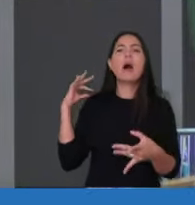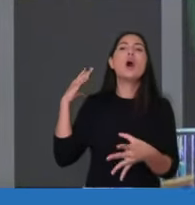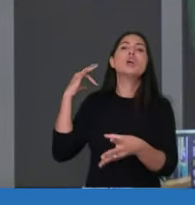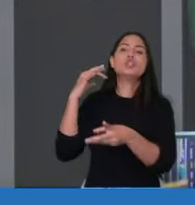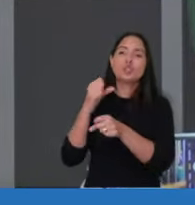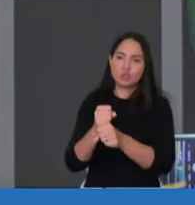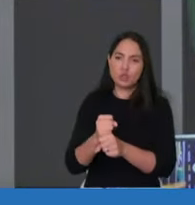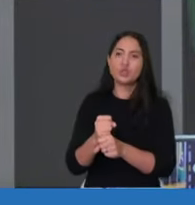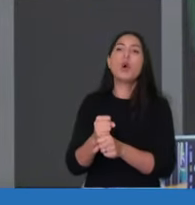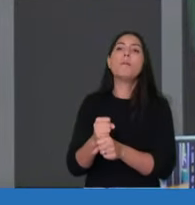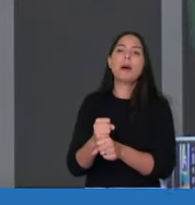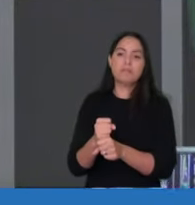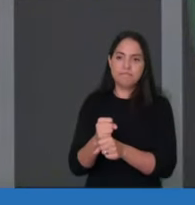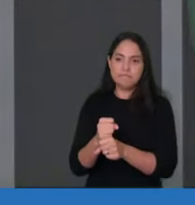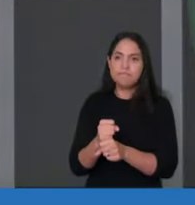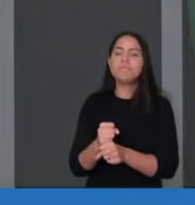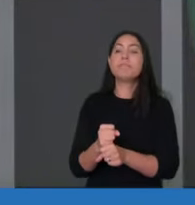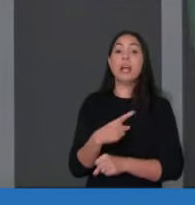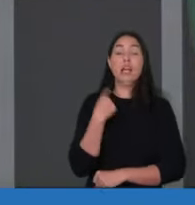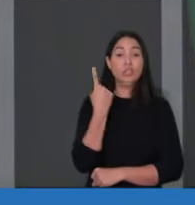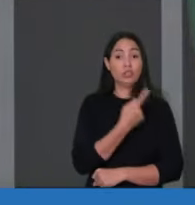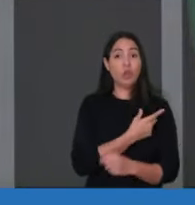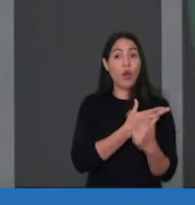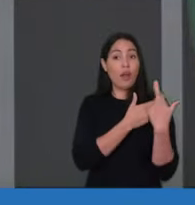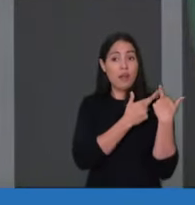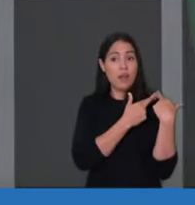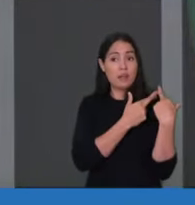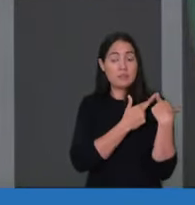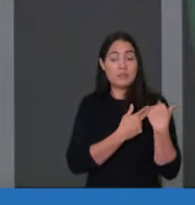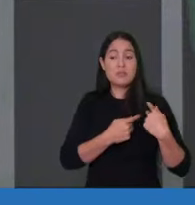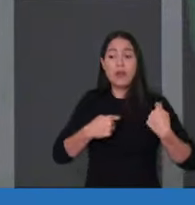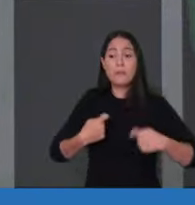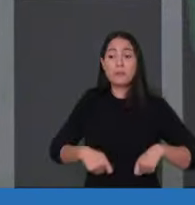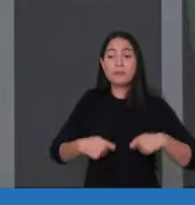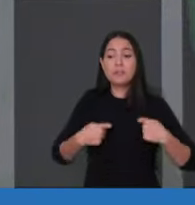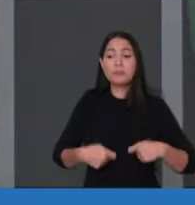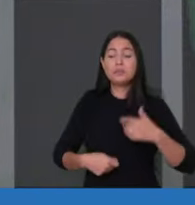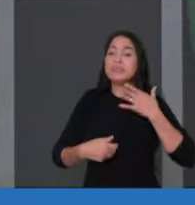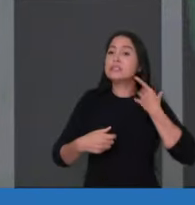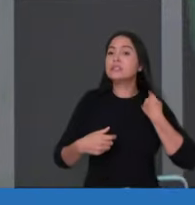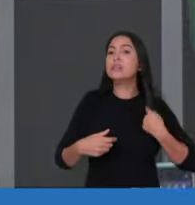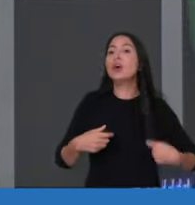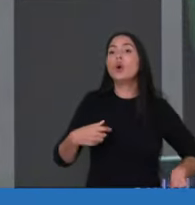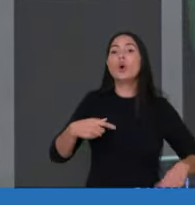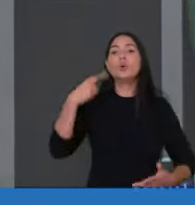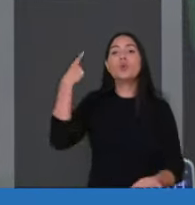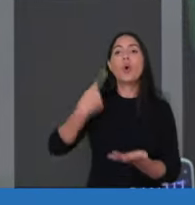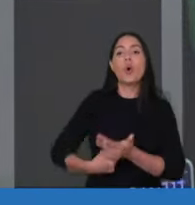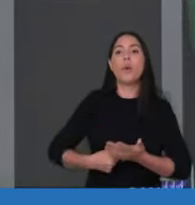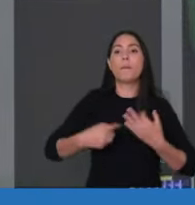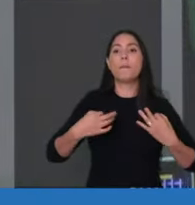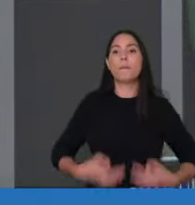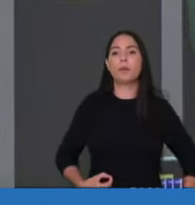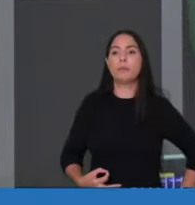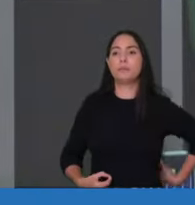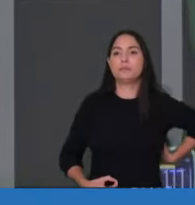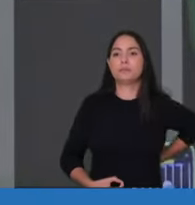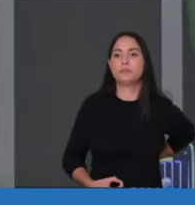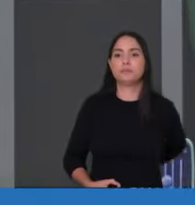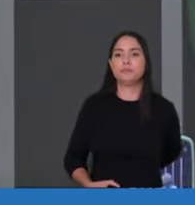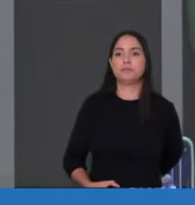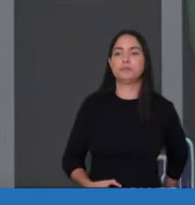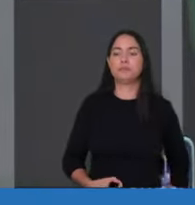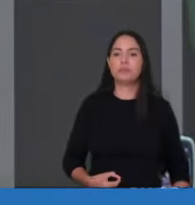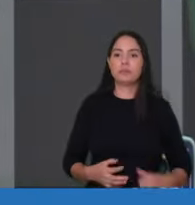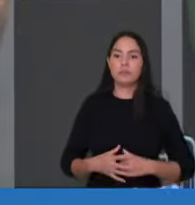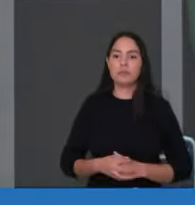e assumirmos a responsabilidade, o compromisso pela verdade total a respeito